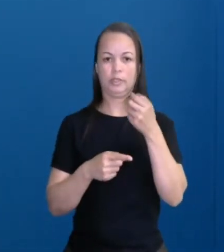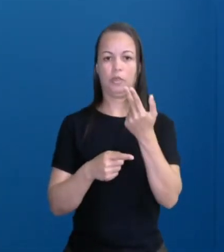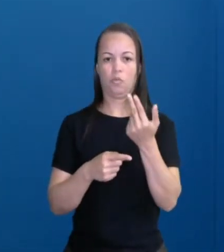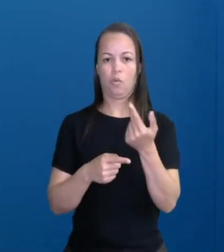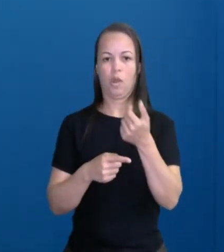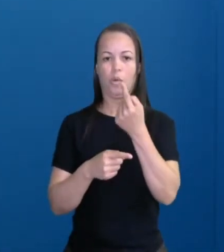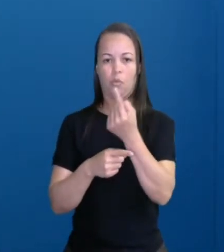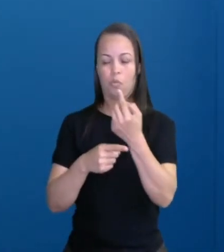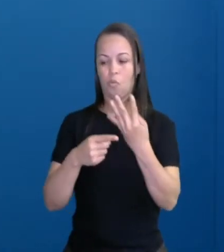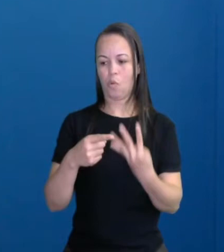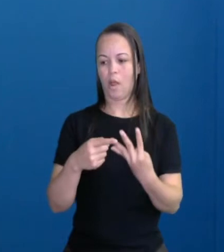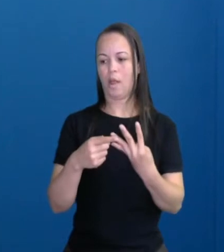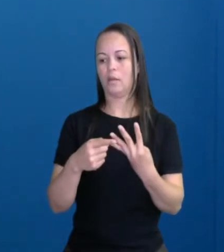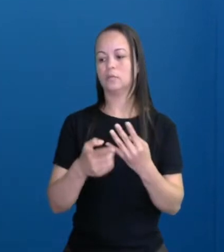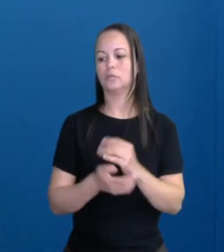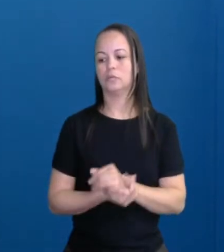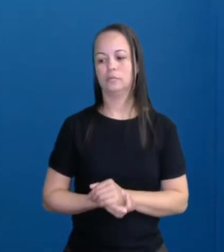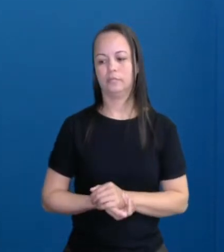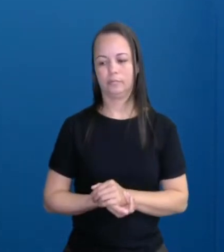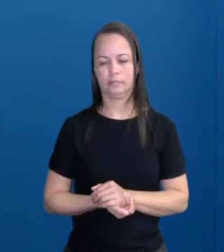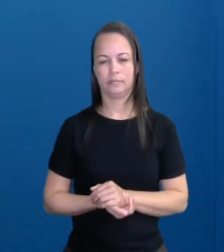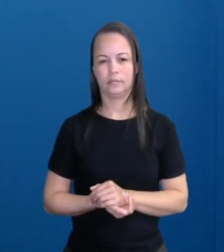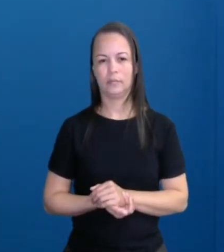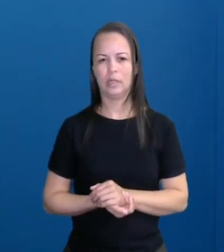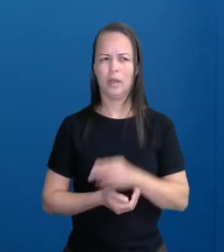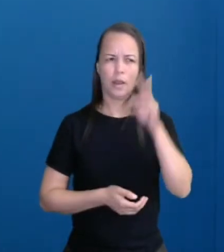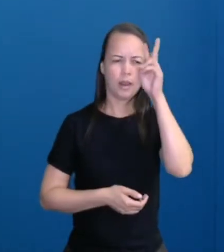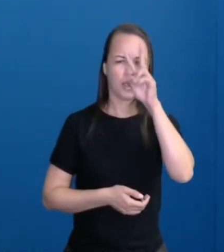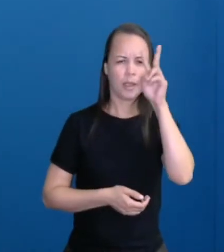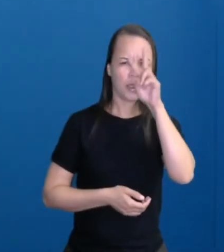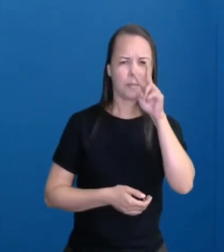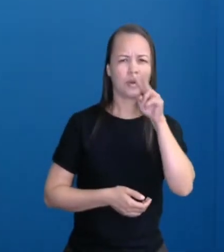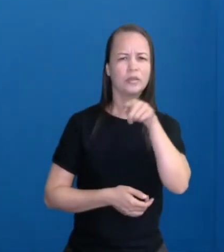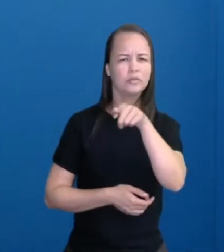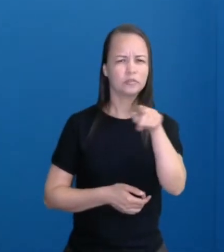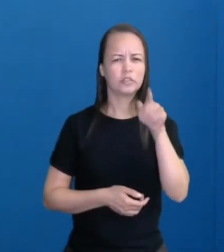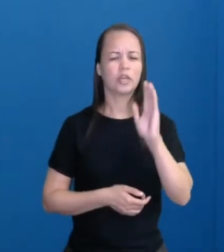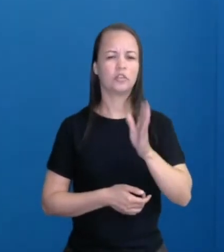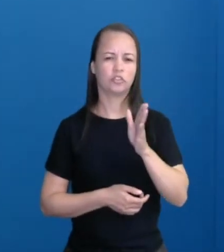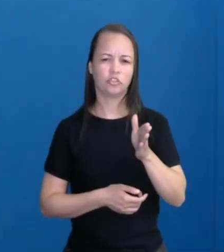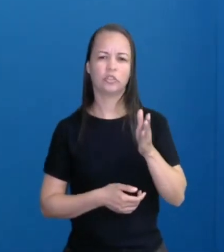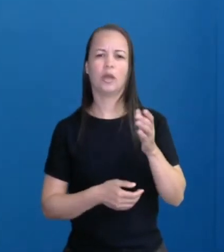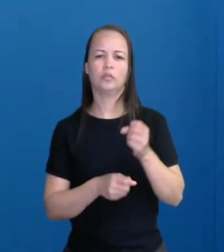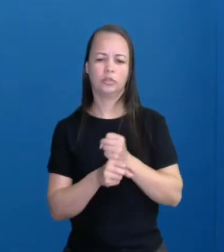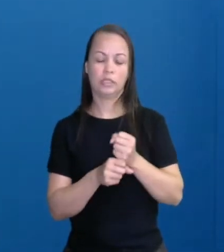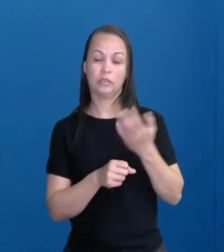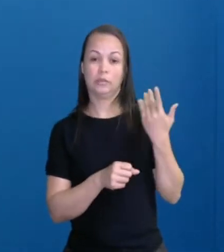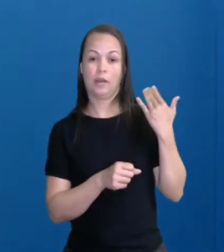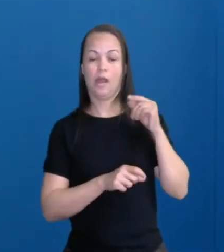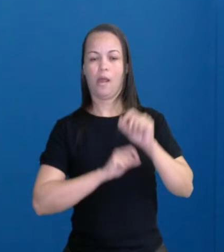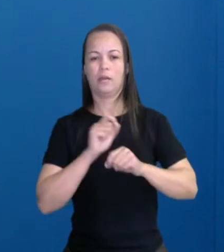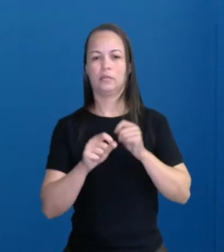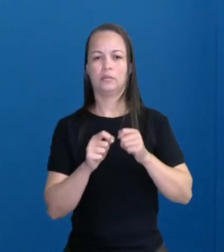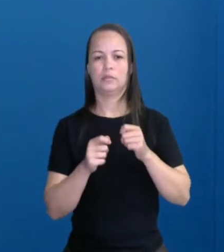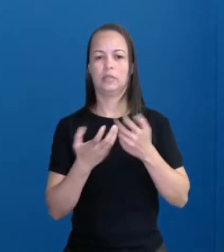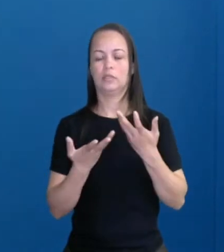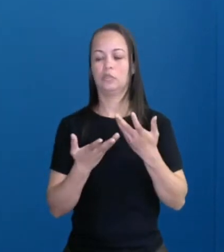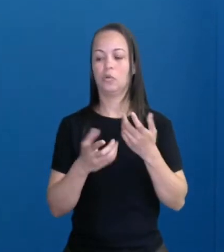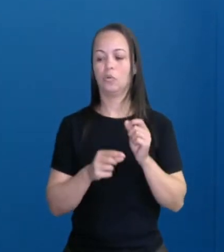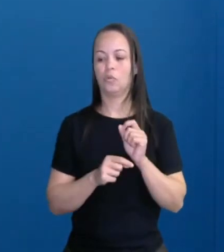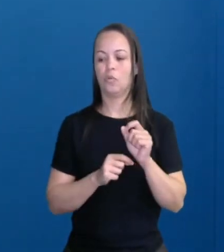vai resolver essa proporção. Lembra que vocês viram isso em anos anteriores? Então, aqui a ideia do meio pelo extremo,